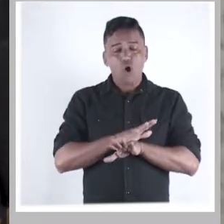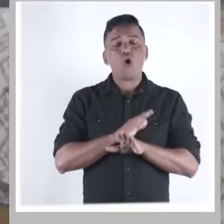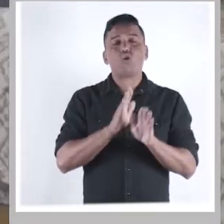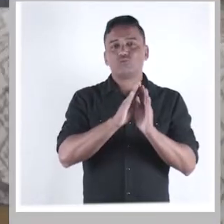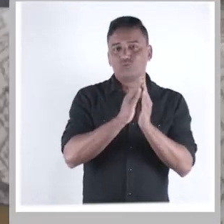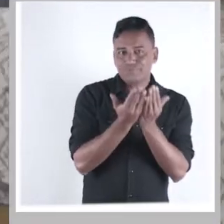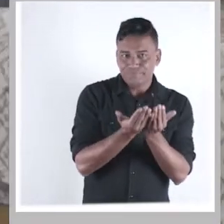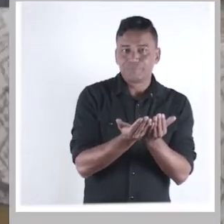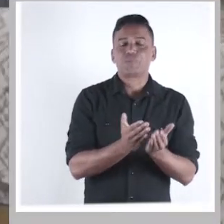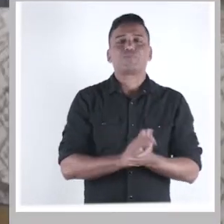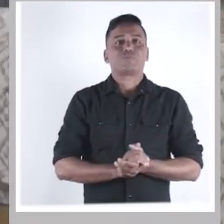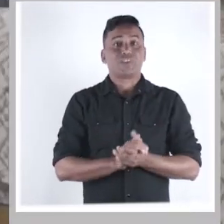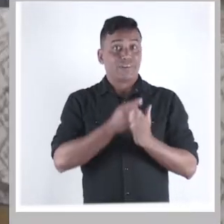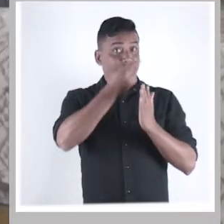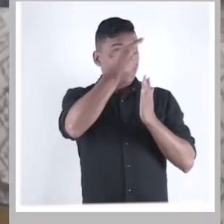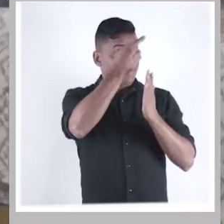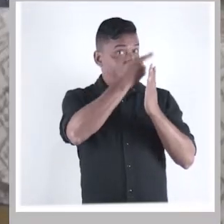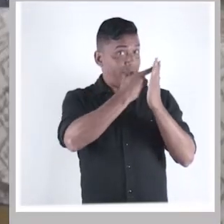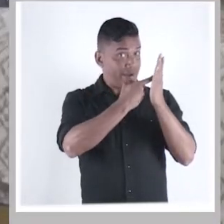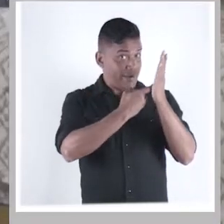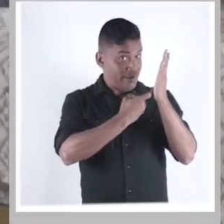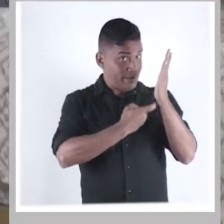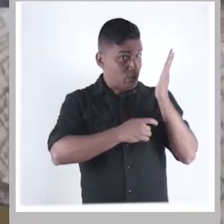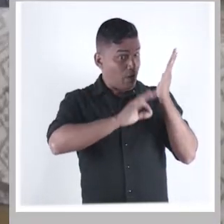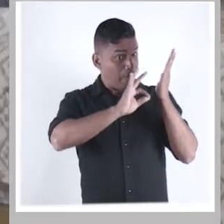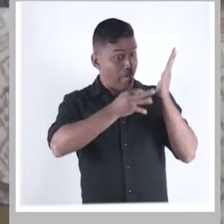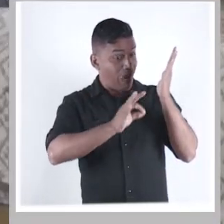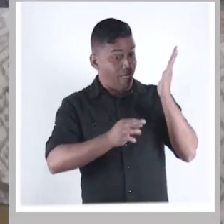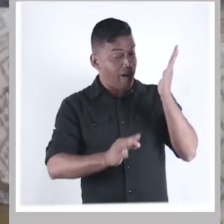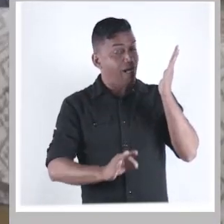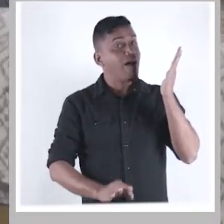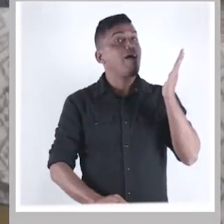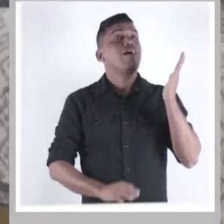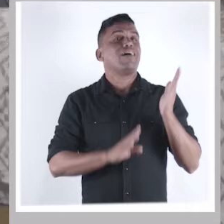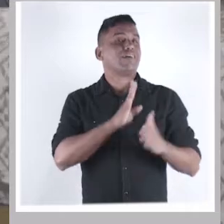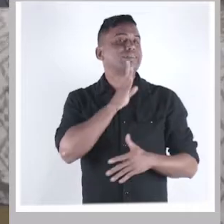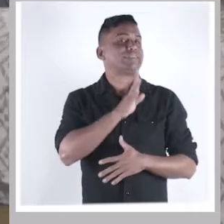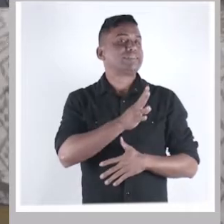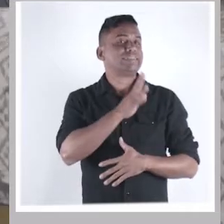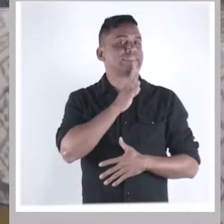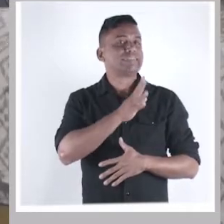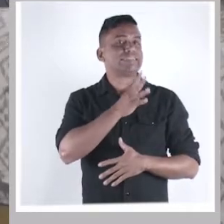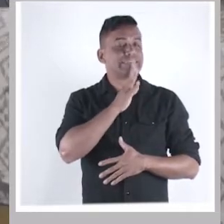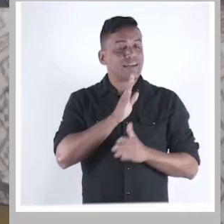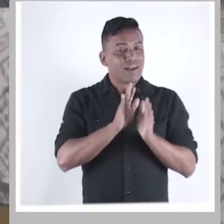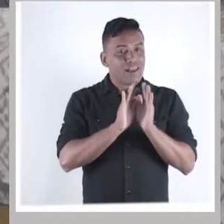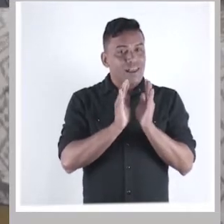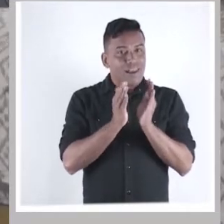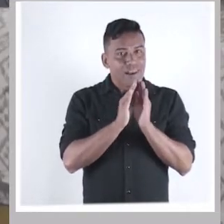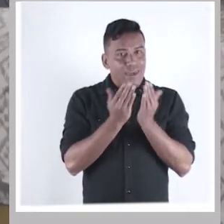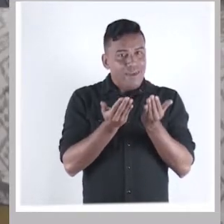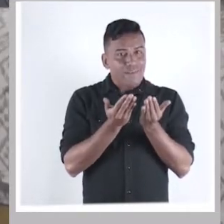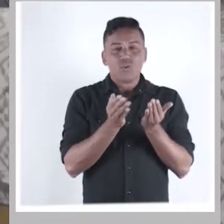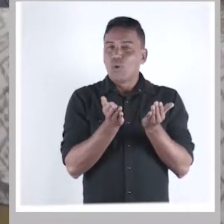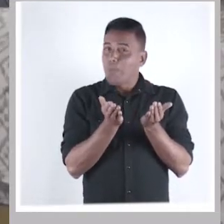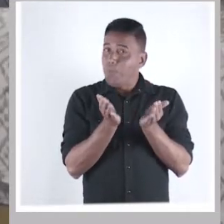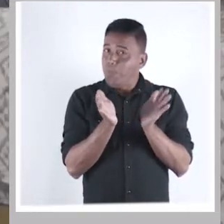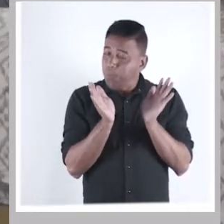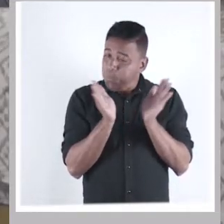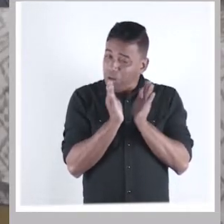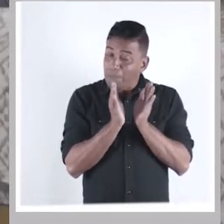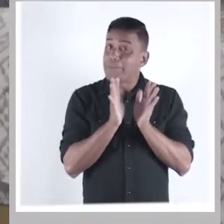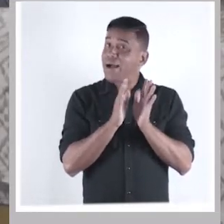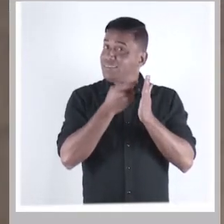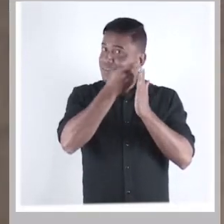ano. Você fala de livrinho, mas os seus textos são imensos, não tem nada de livrinho, só mesmo o tamanho,